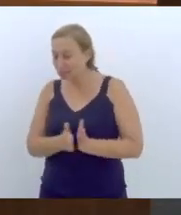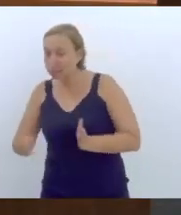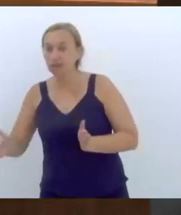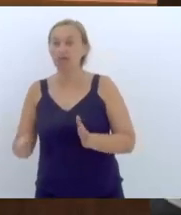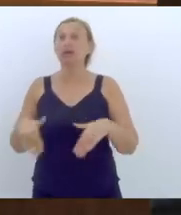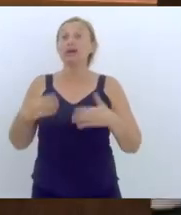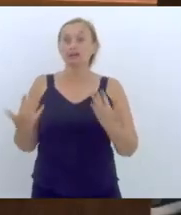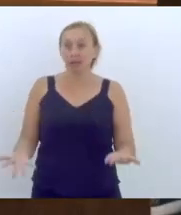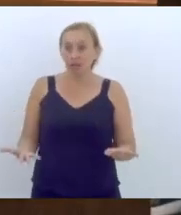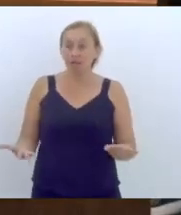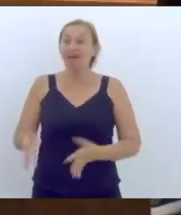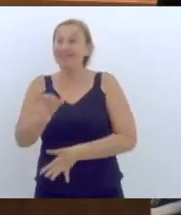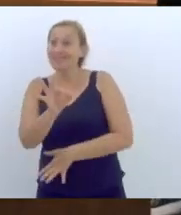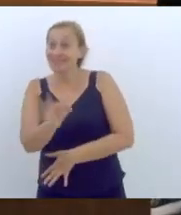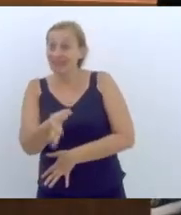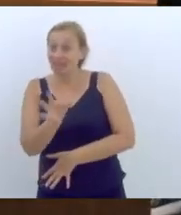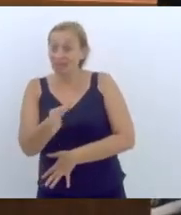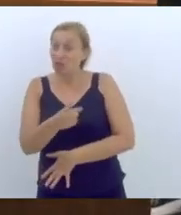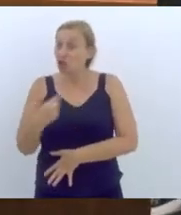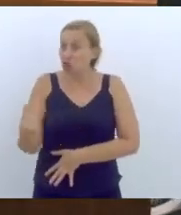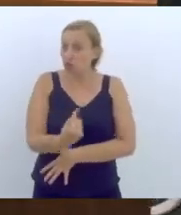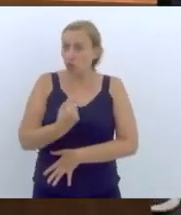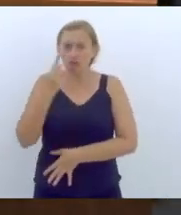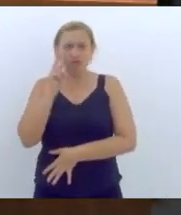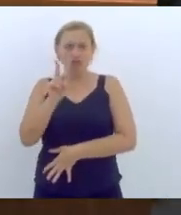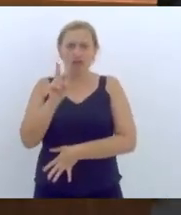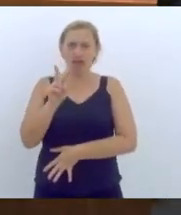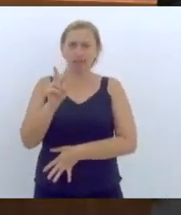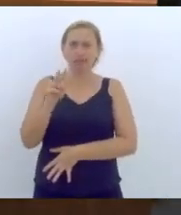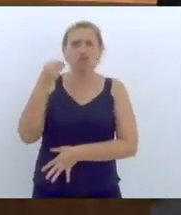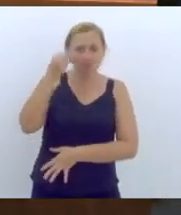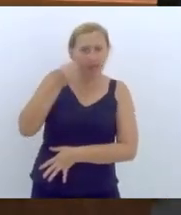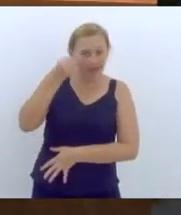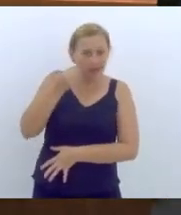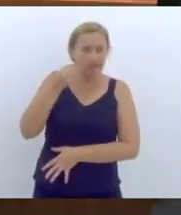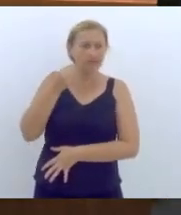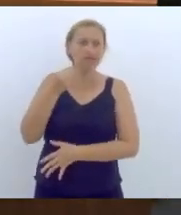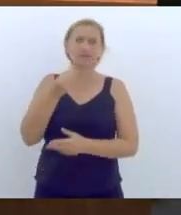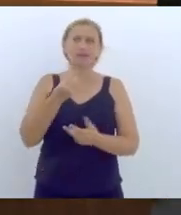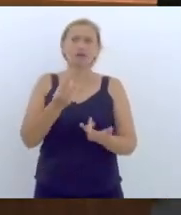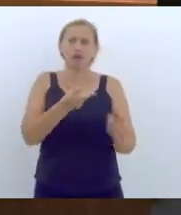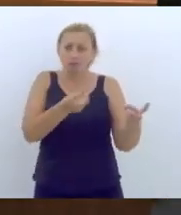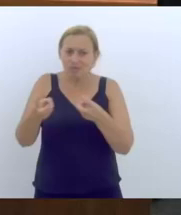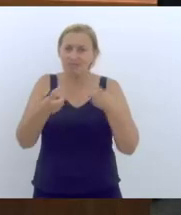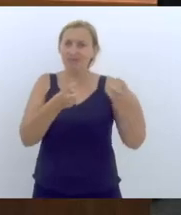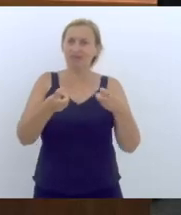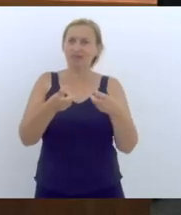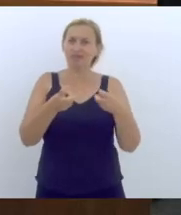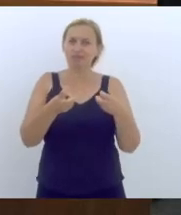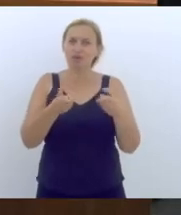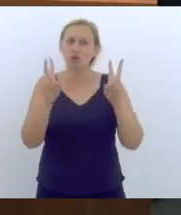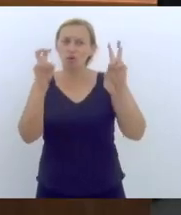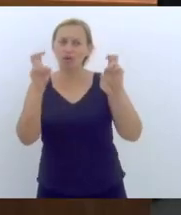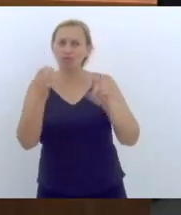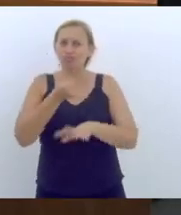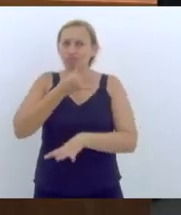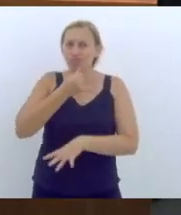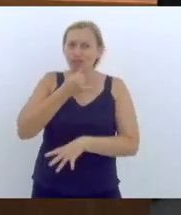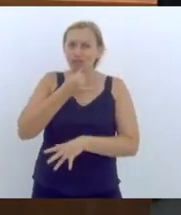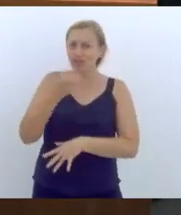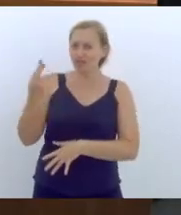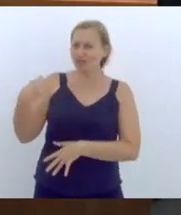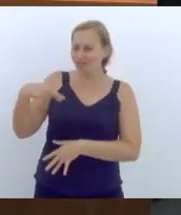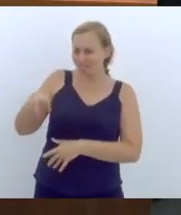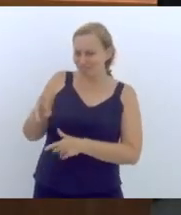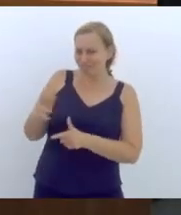Então, é evidente que nós vemos e vivemos com uma situação extremamente desagradável com relação às religiões